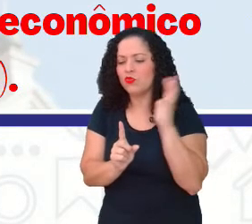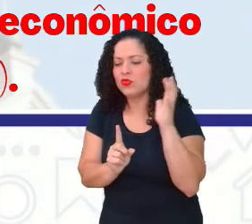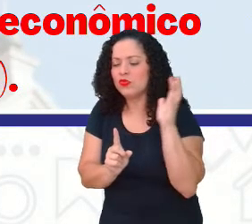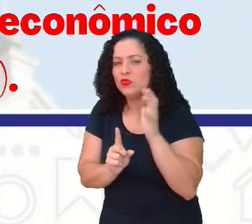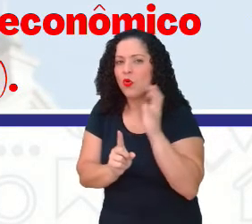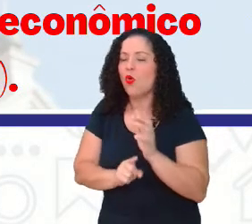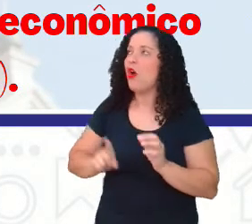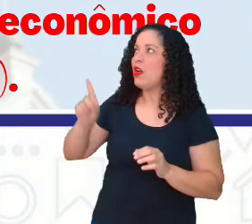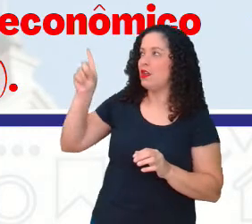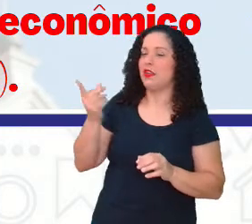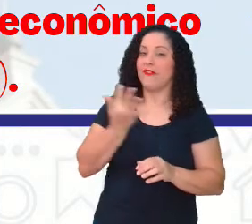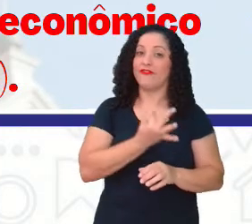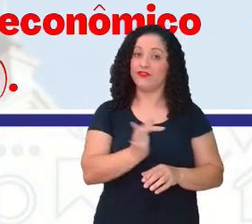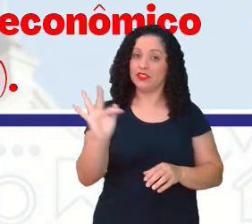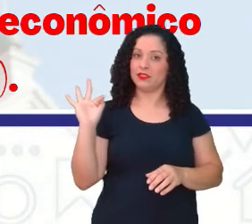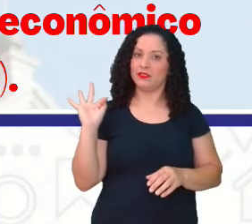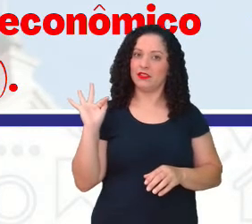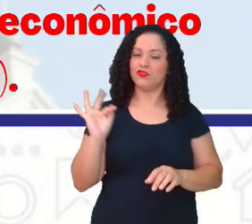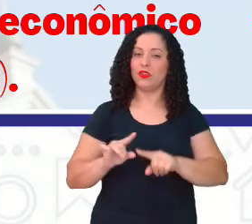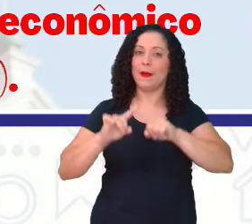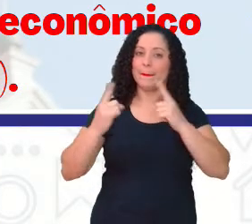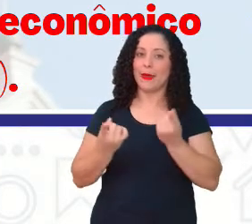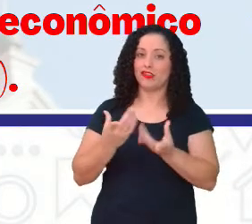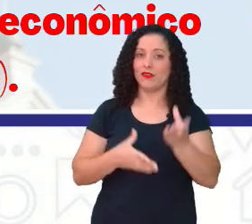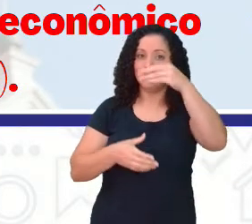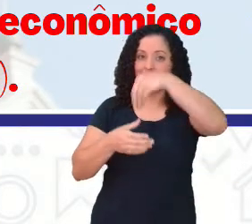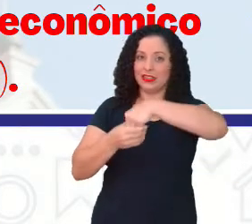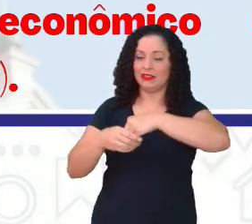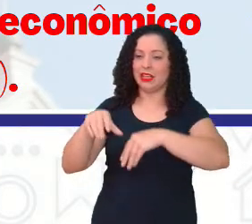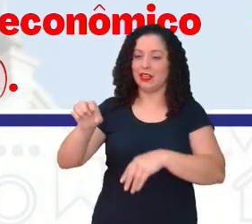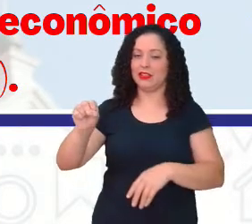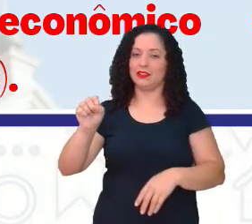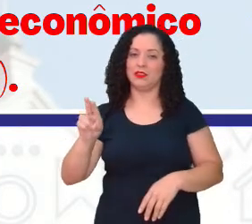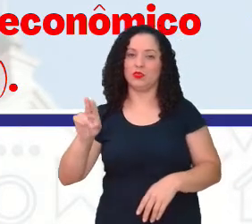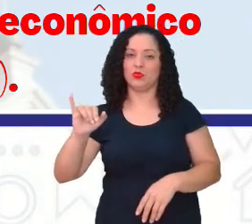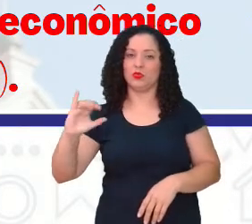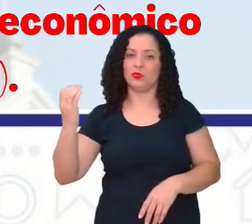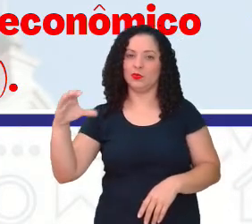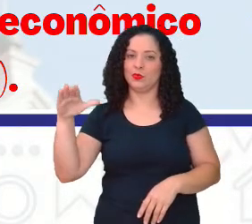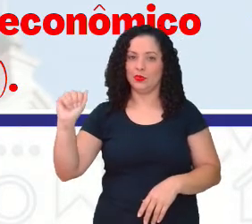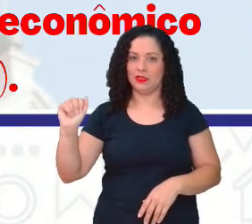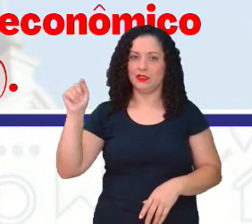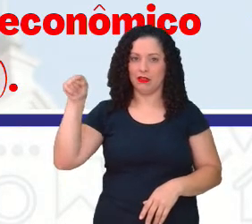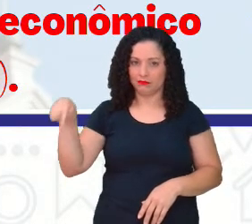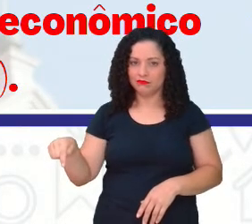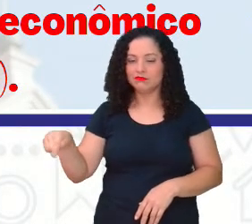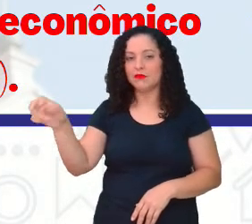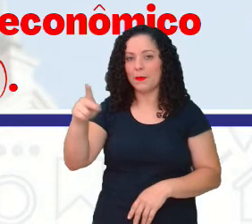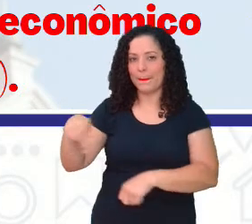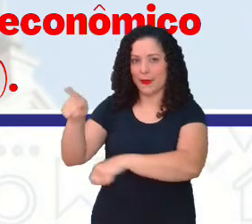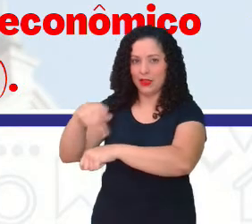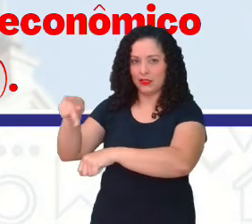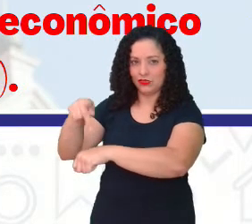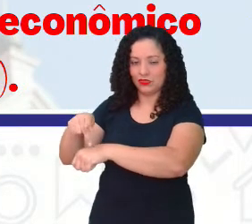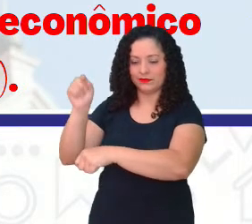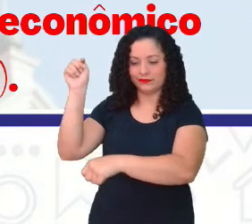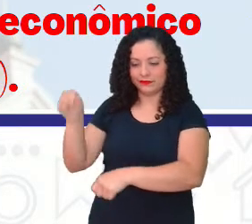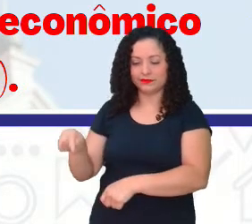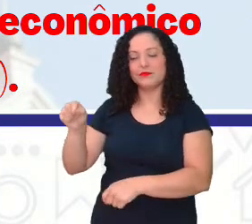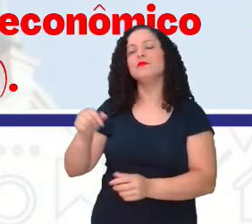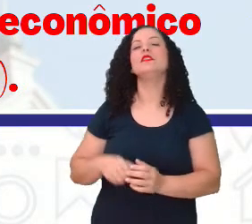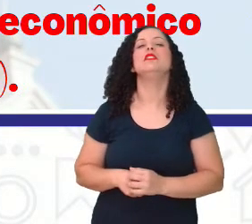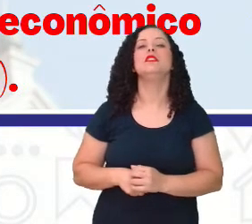era francês, mas estava radicado ali na Suíça, ou seja, estava ali como morador da Suíça, e nesse